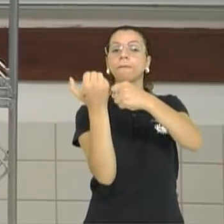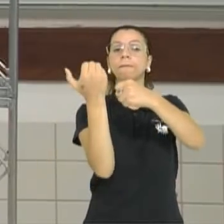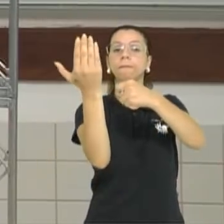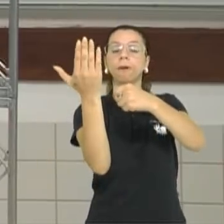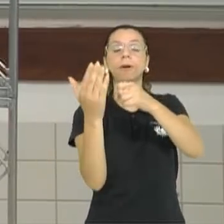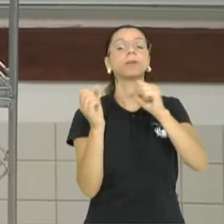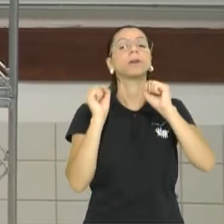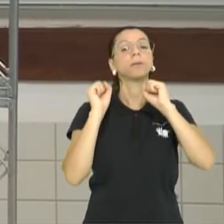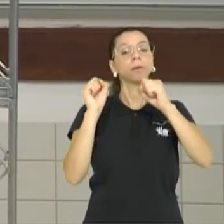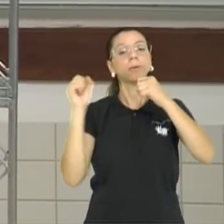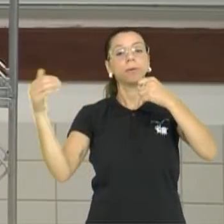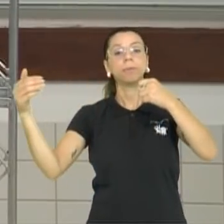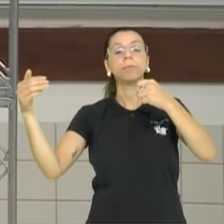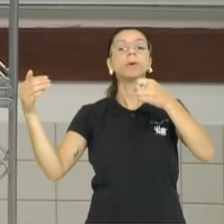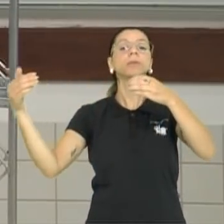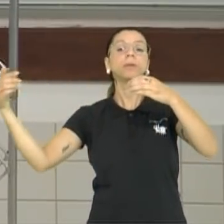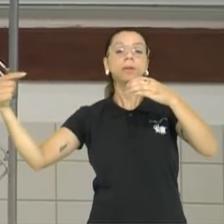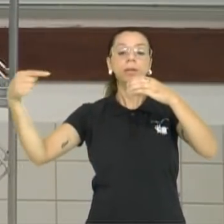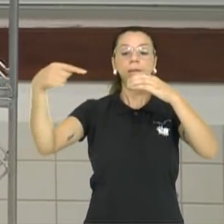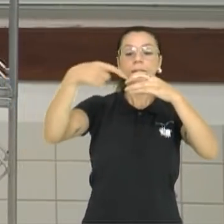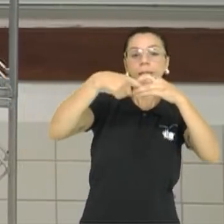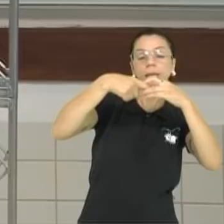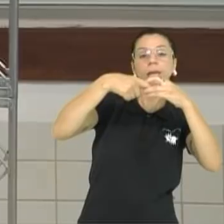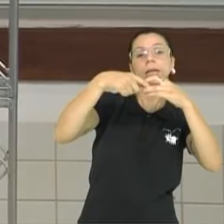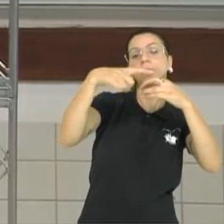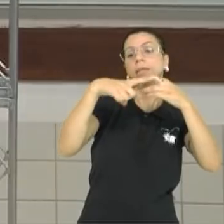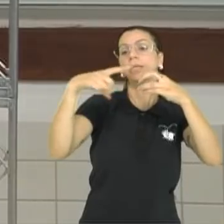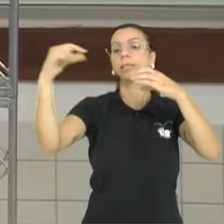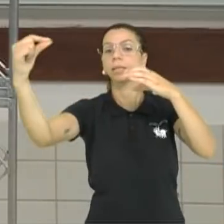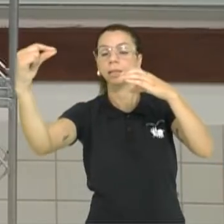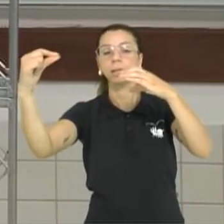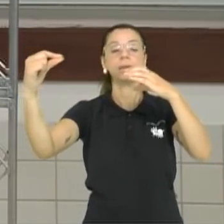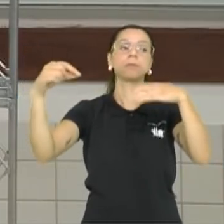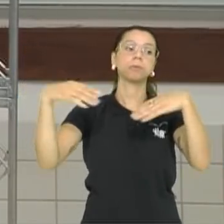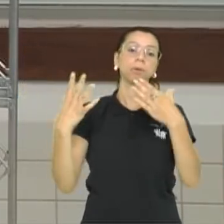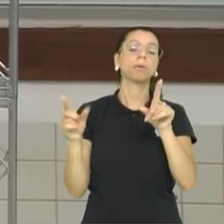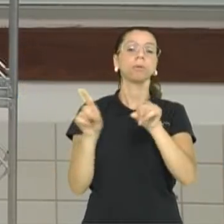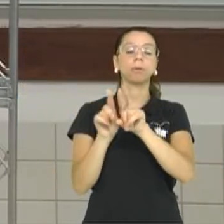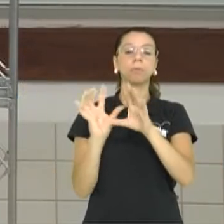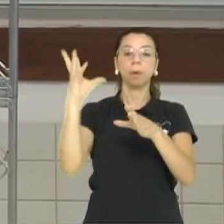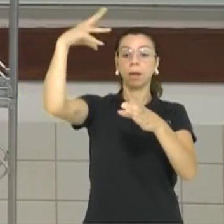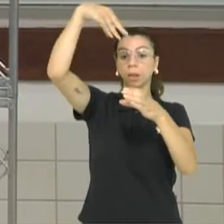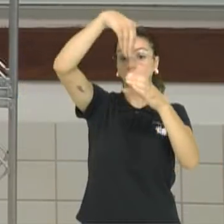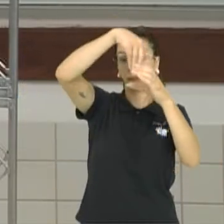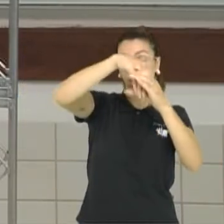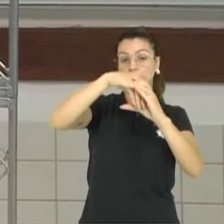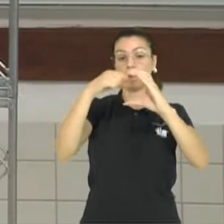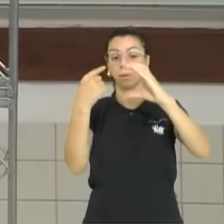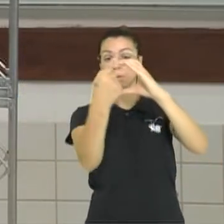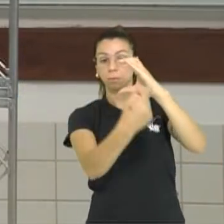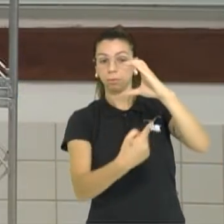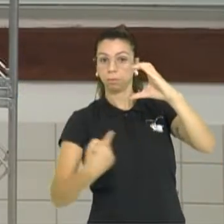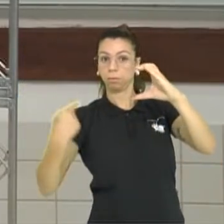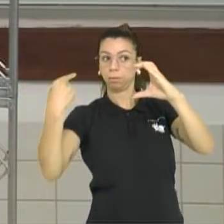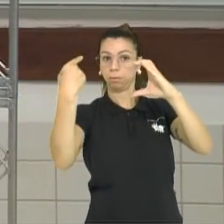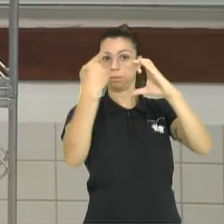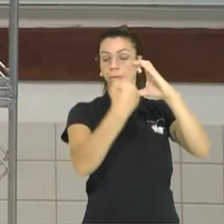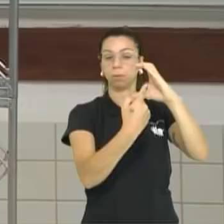a entrada e a saída de substâncias. Fora isso, preenchendo a nossa célula, nós temos